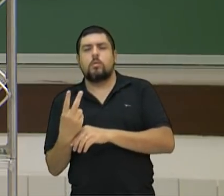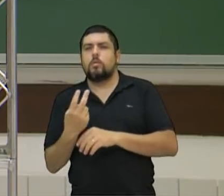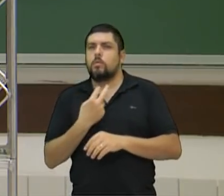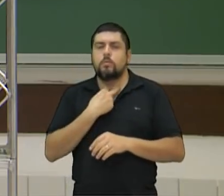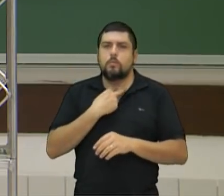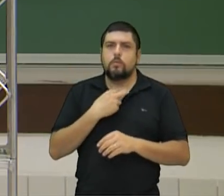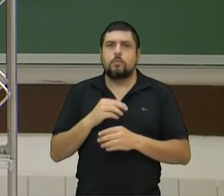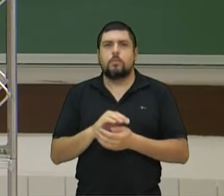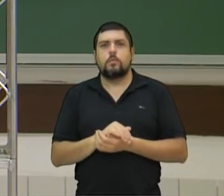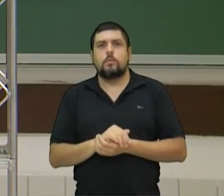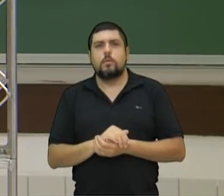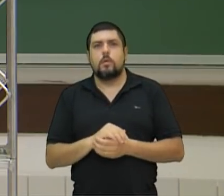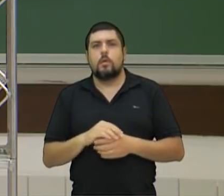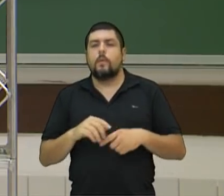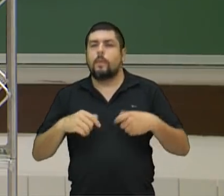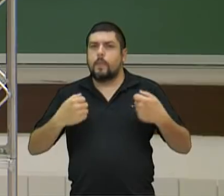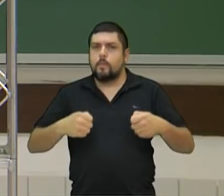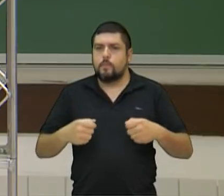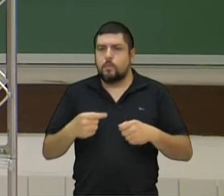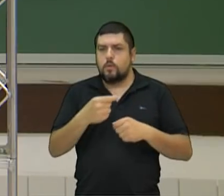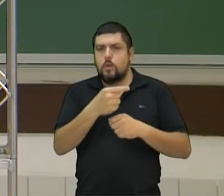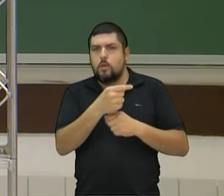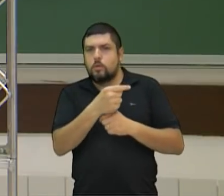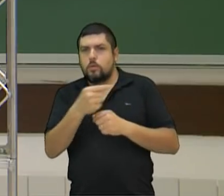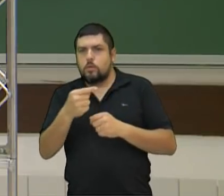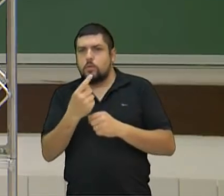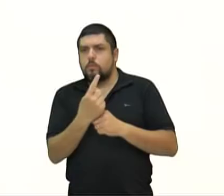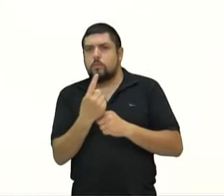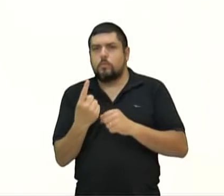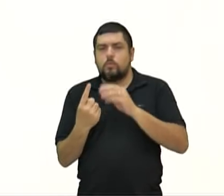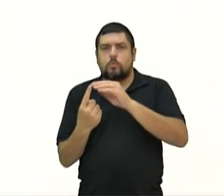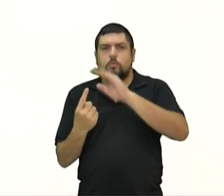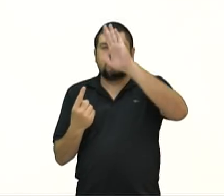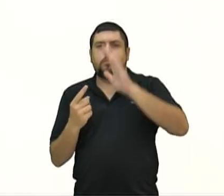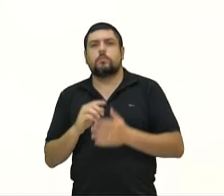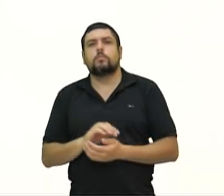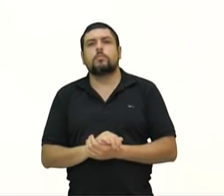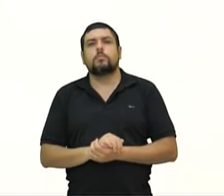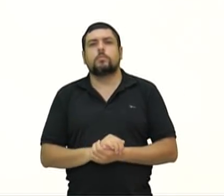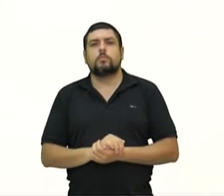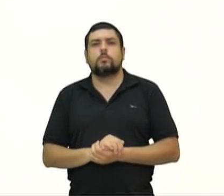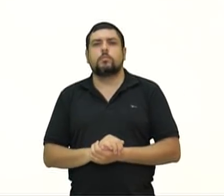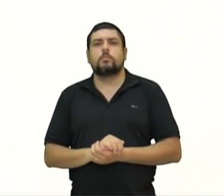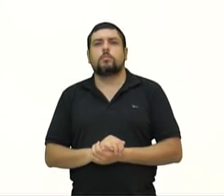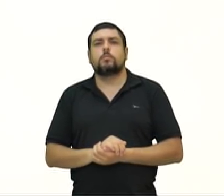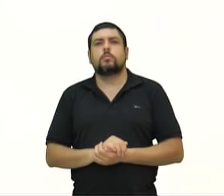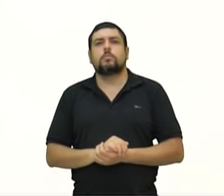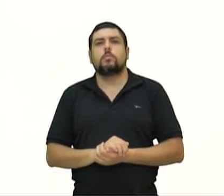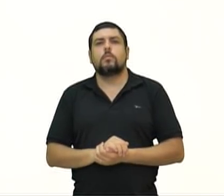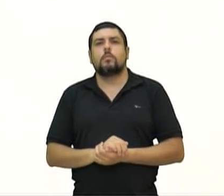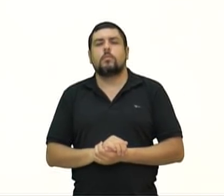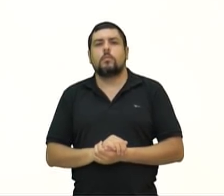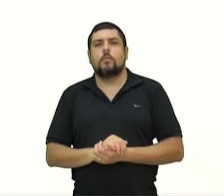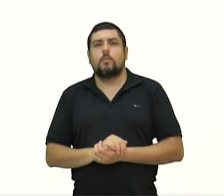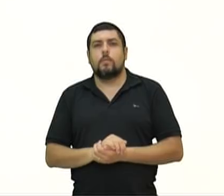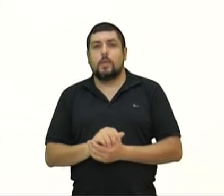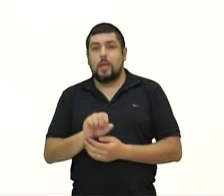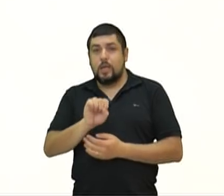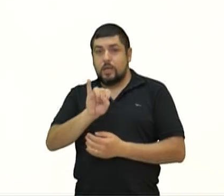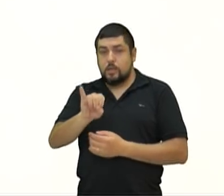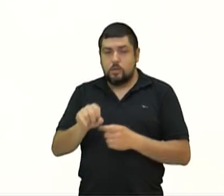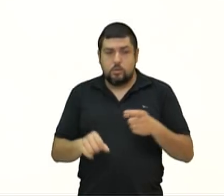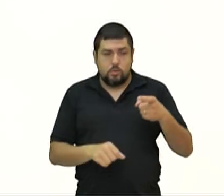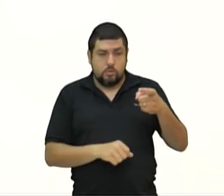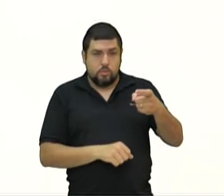Então, só vale para x maior ou igual a menos 1. Então, aqui nós temos o seguinte: se x for maior ou igual a